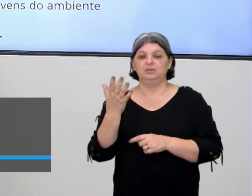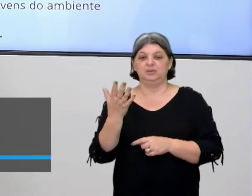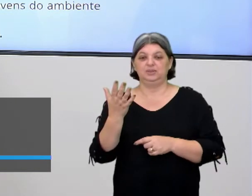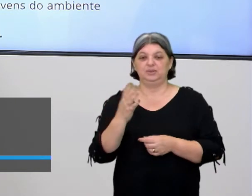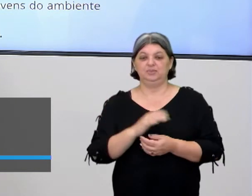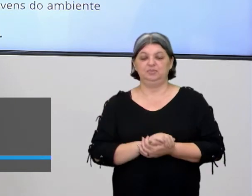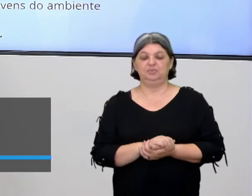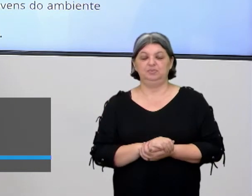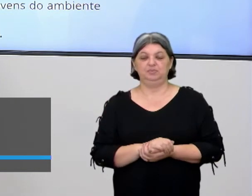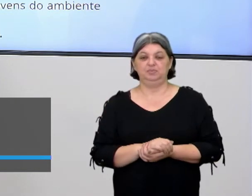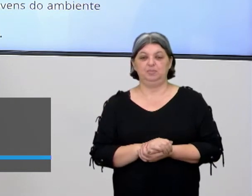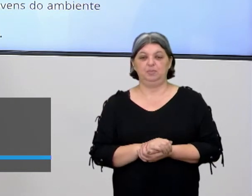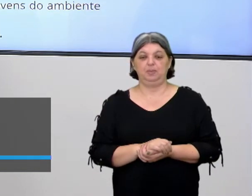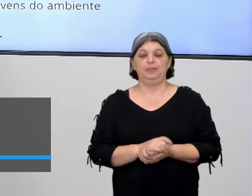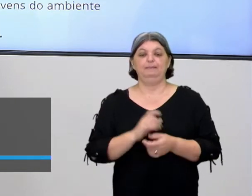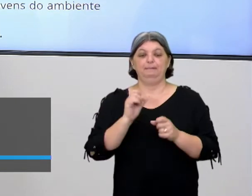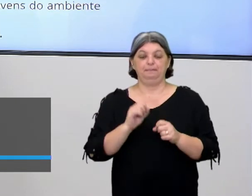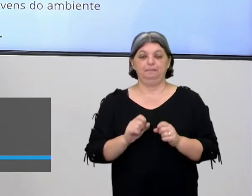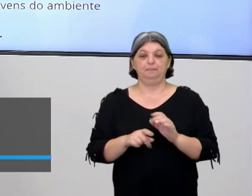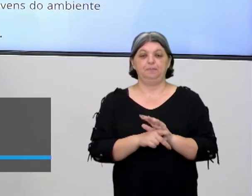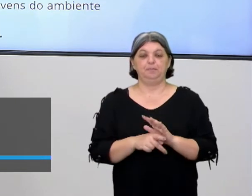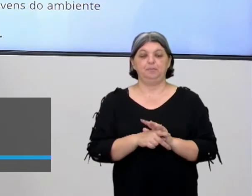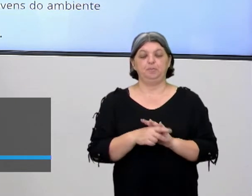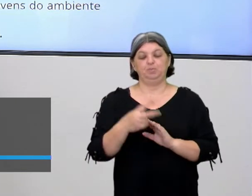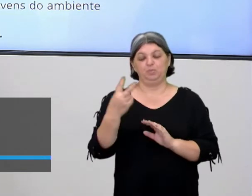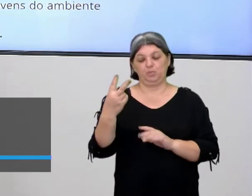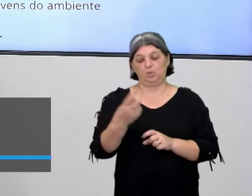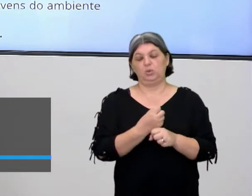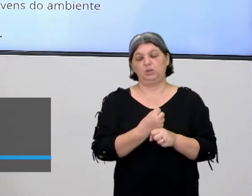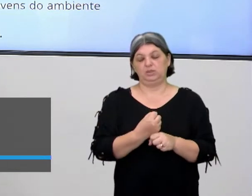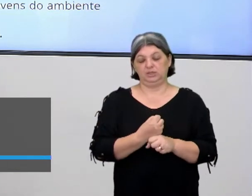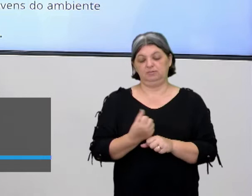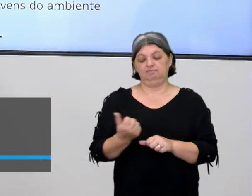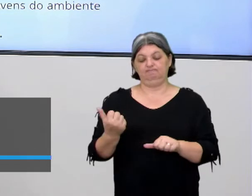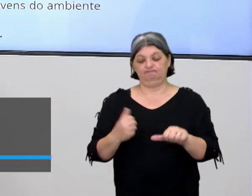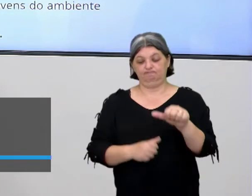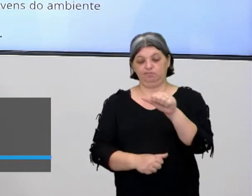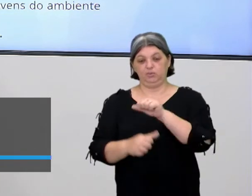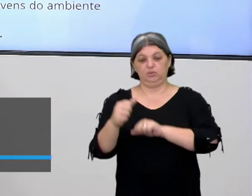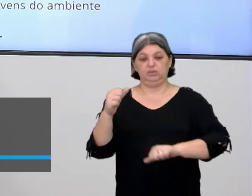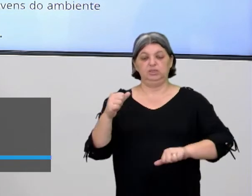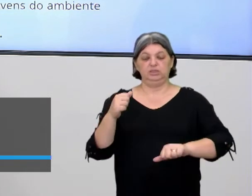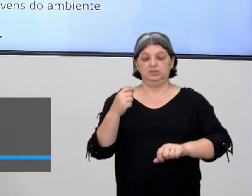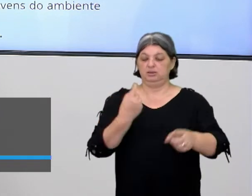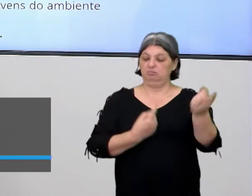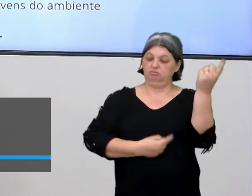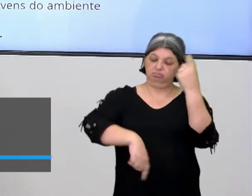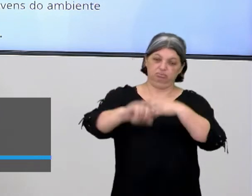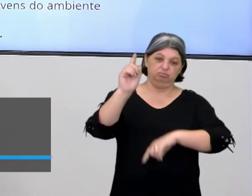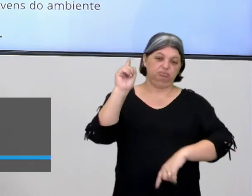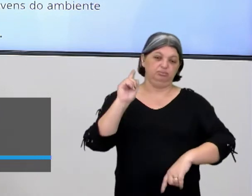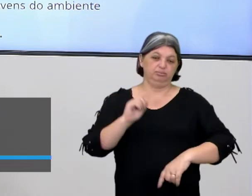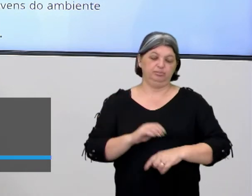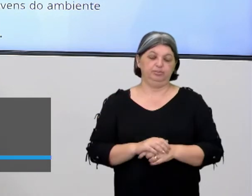Então, passa um filme, em 2 anos, assim, houve uma mudança extremamente